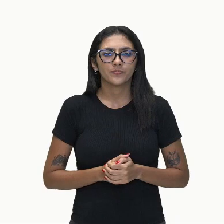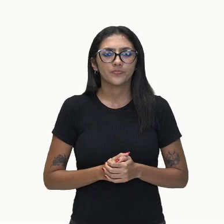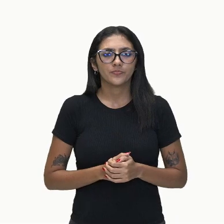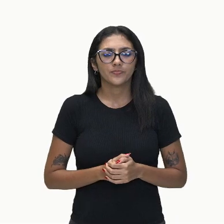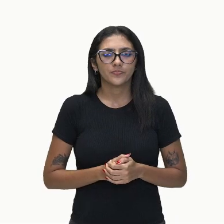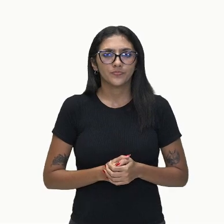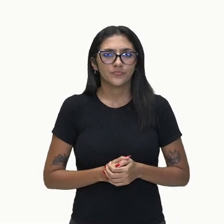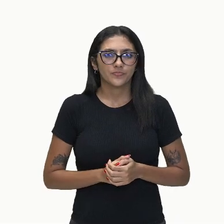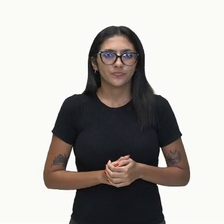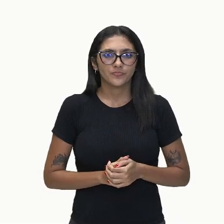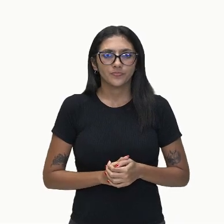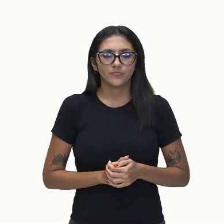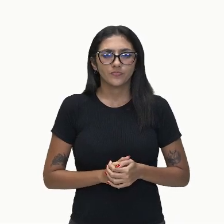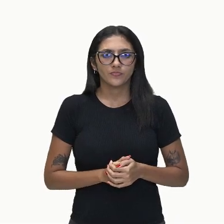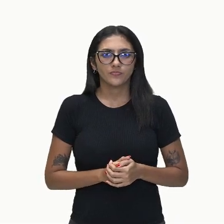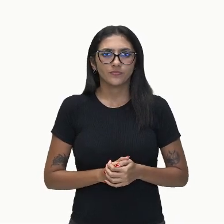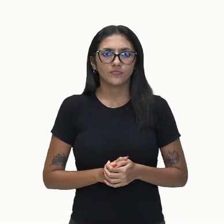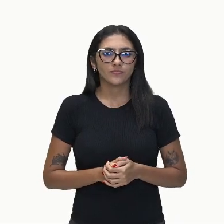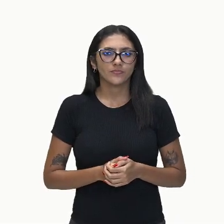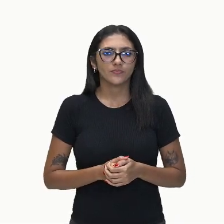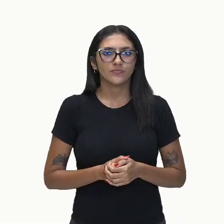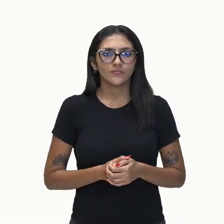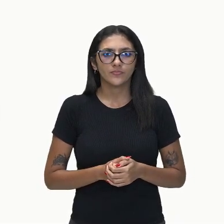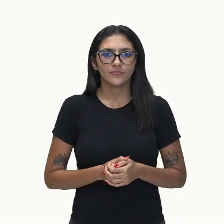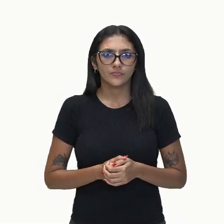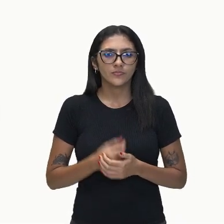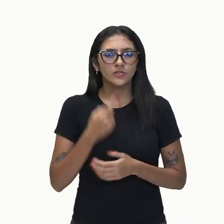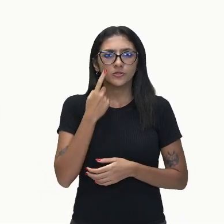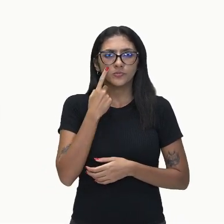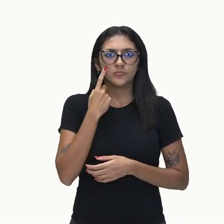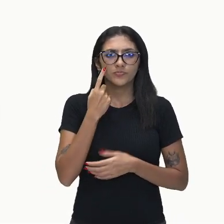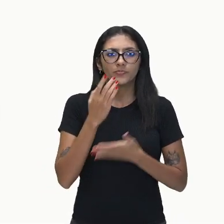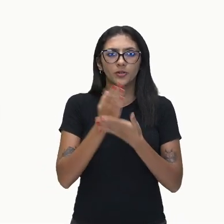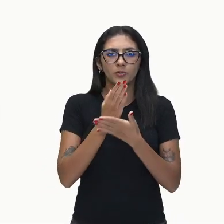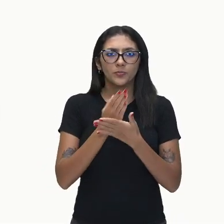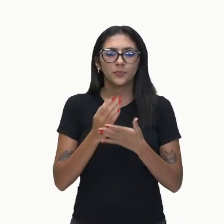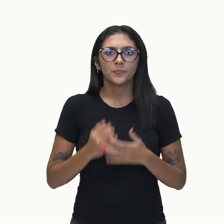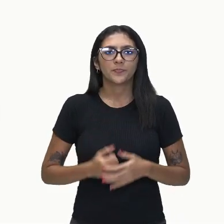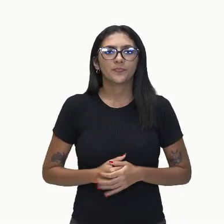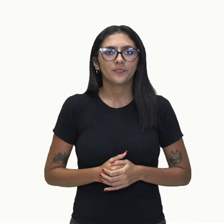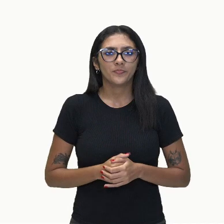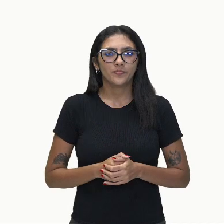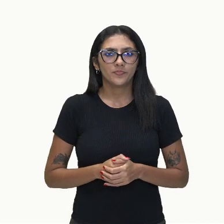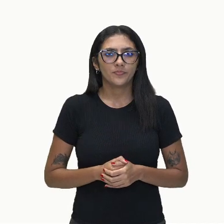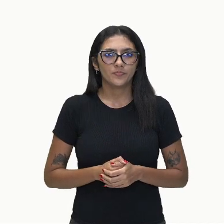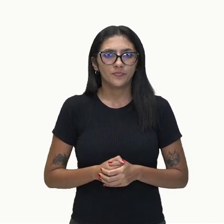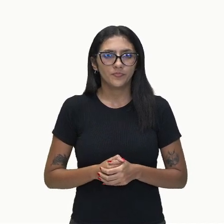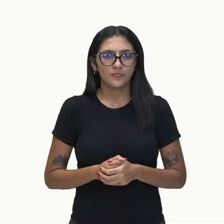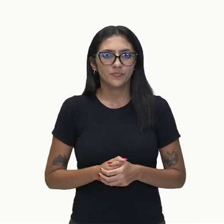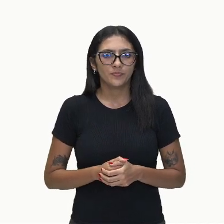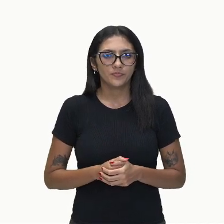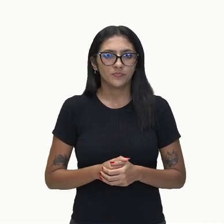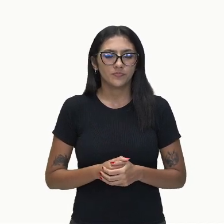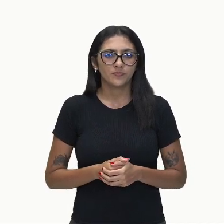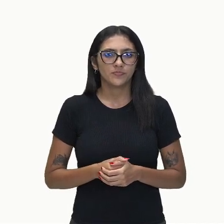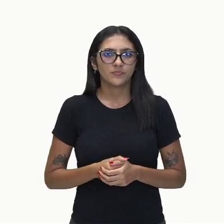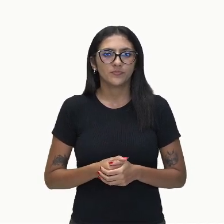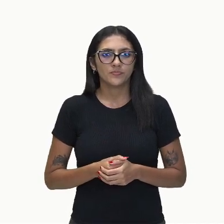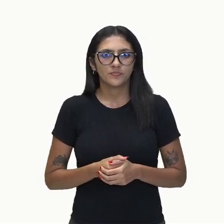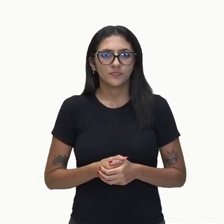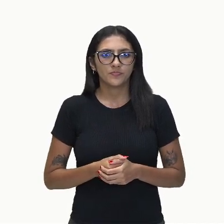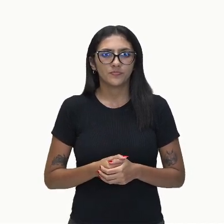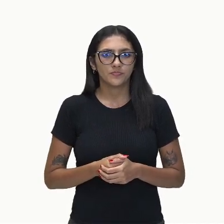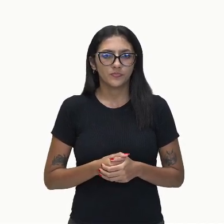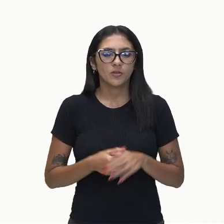seguindo. Então vamos aqui a algumas aplicações, né? Muito bem. Então vamos começar com